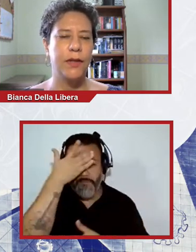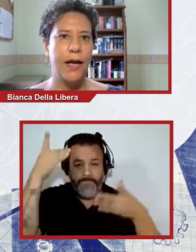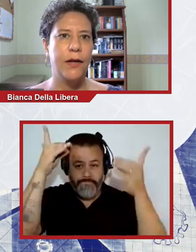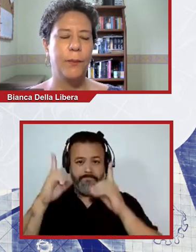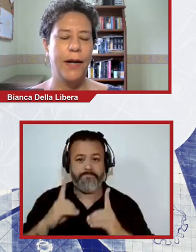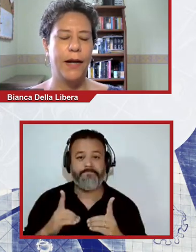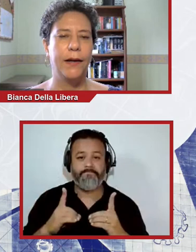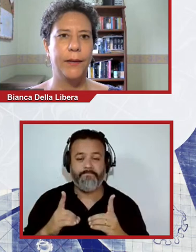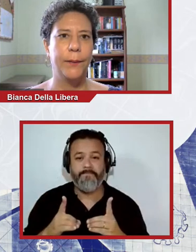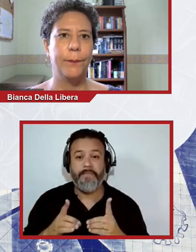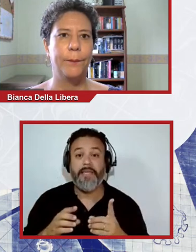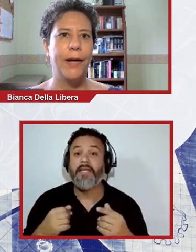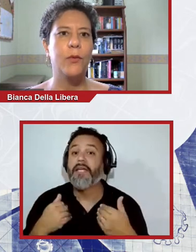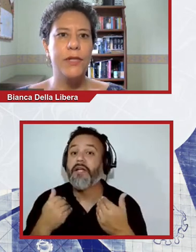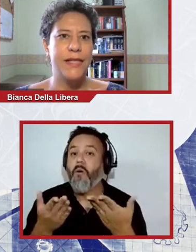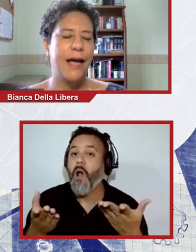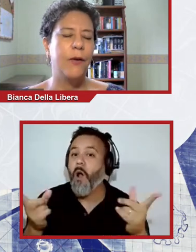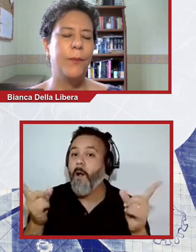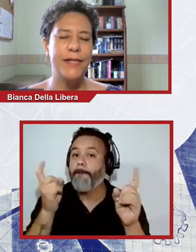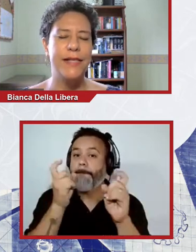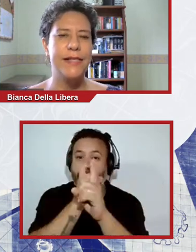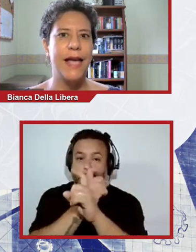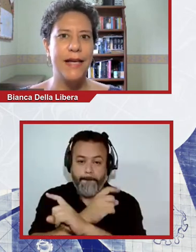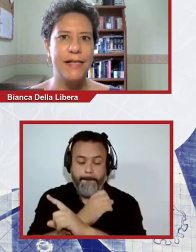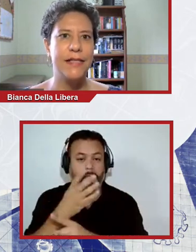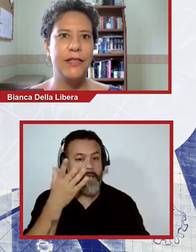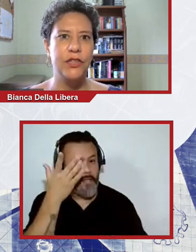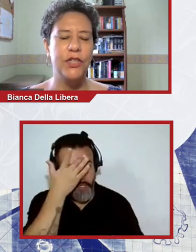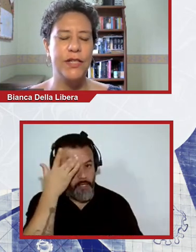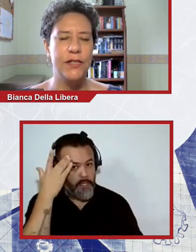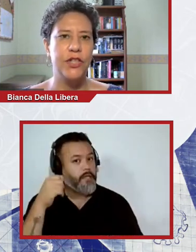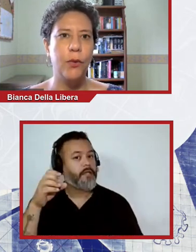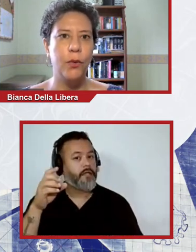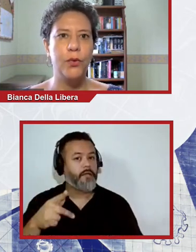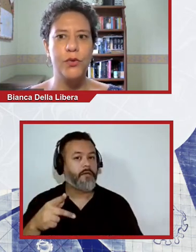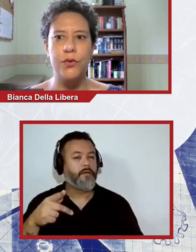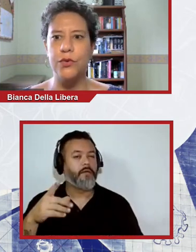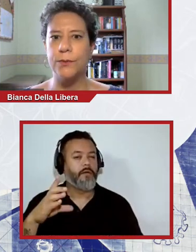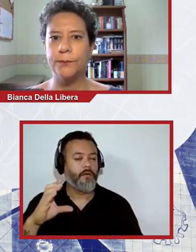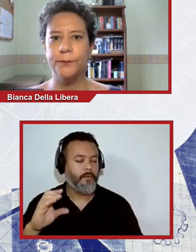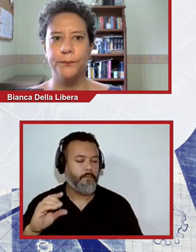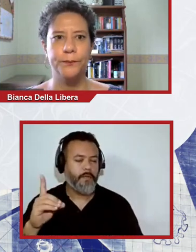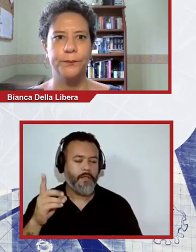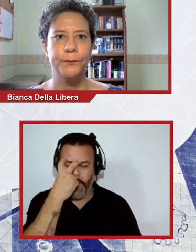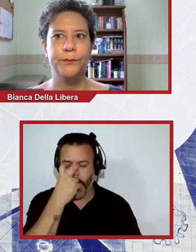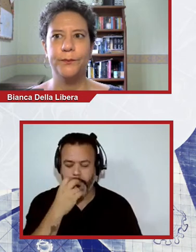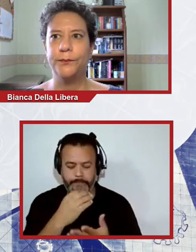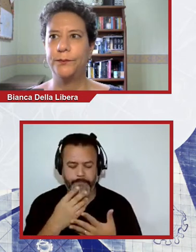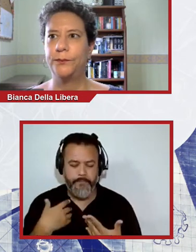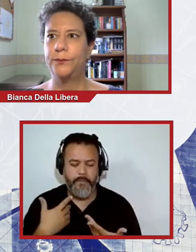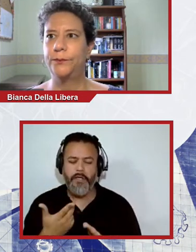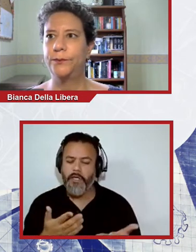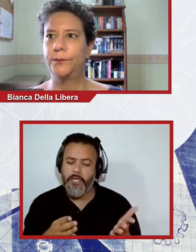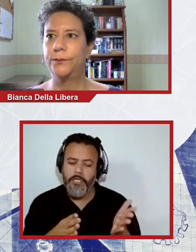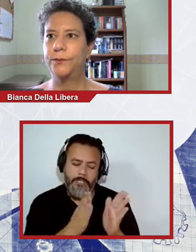pessoas encontraram para cursar ou para acessar esses recursos?